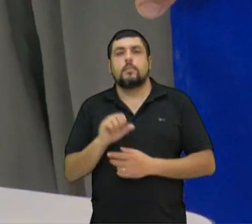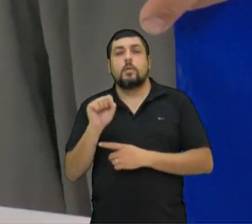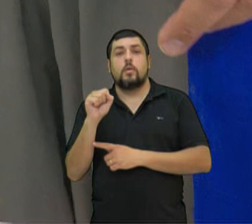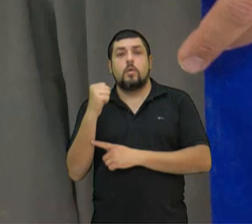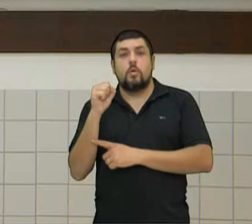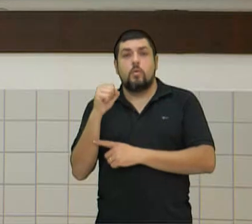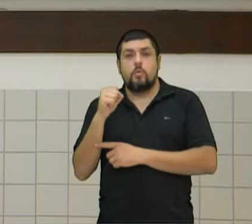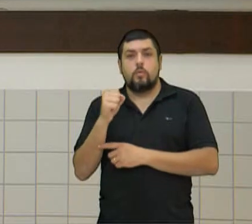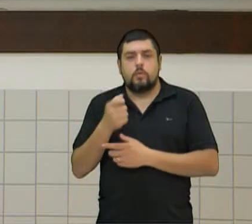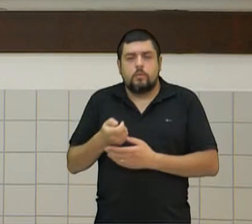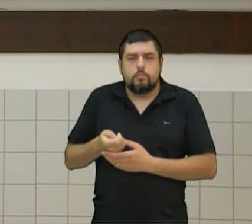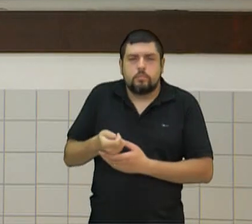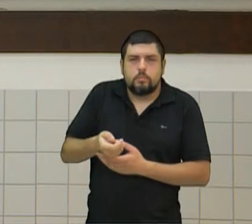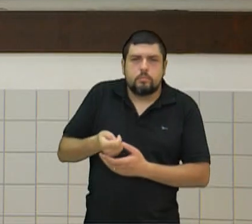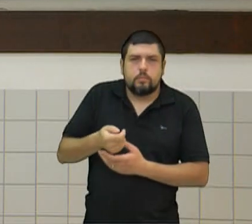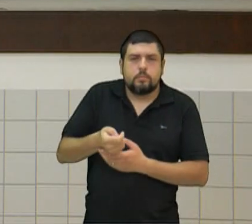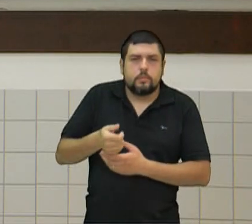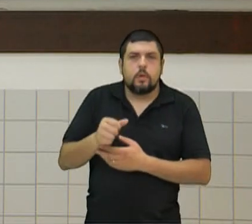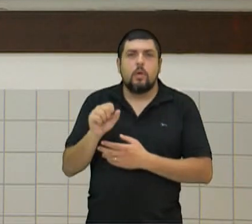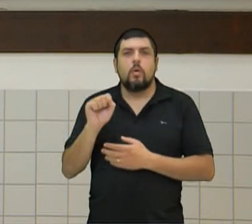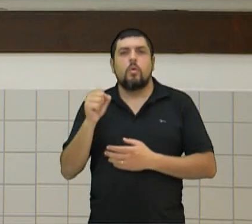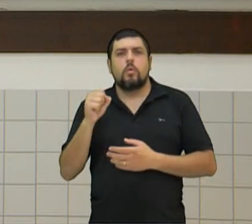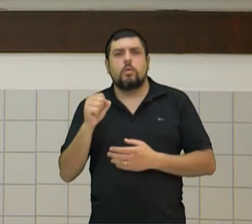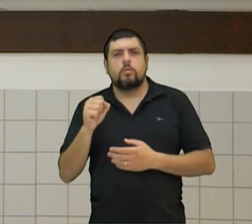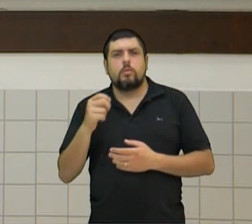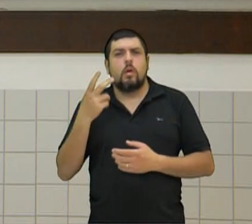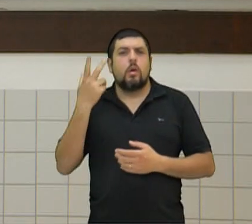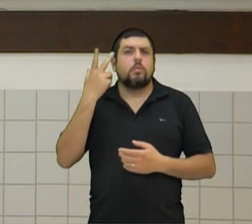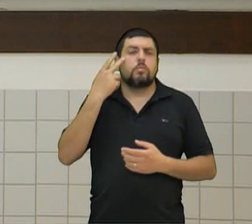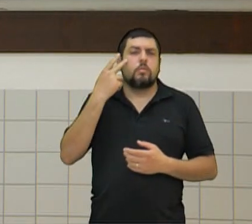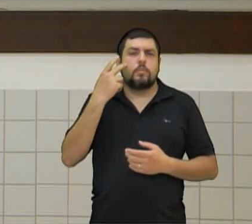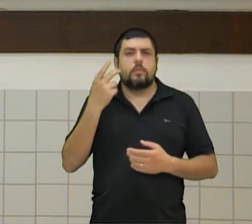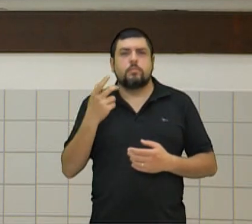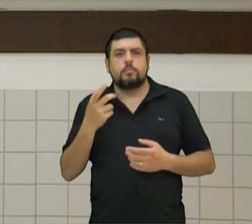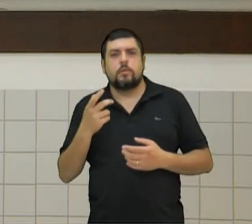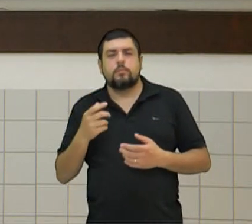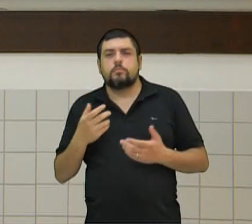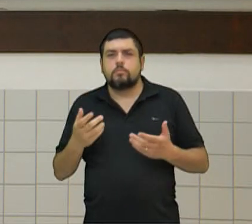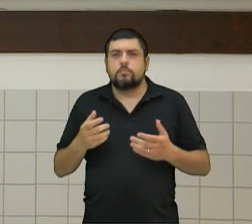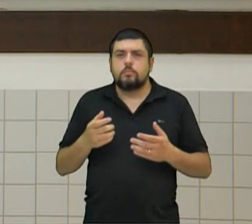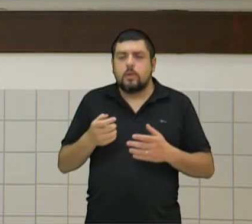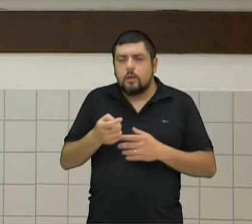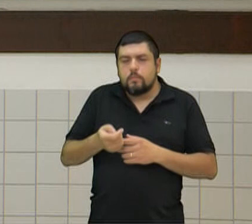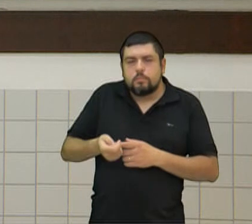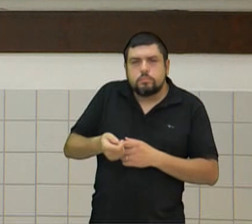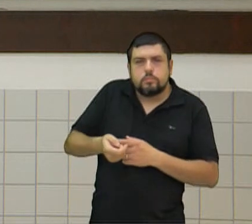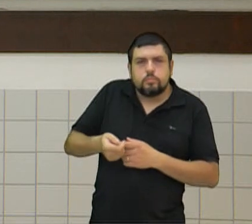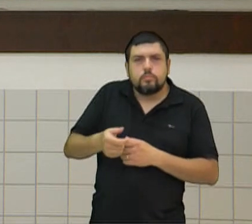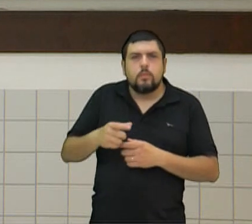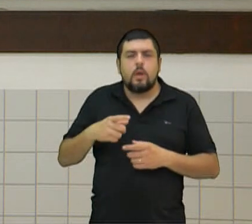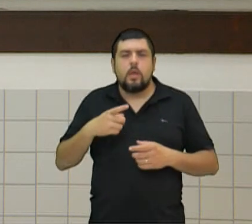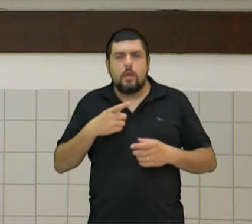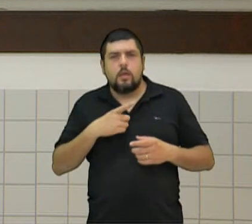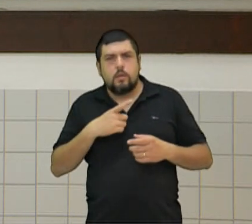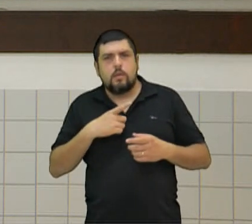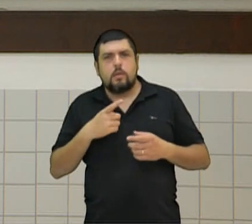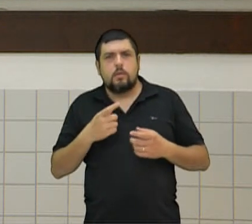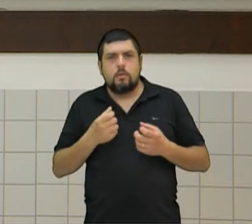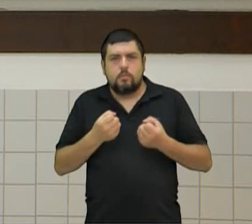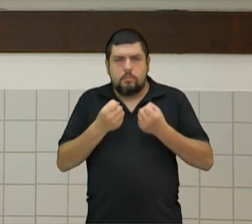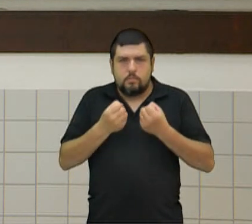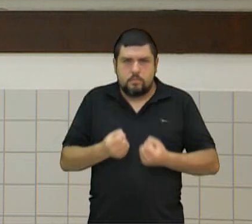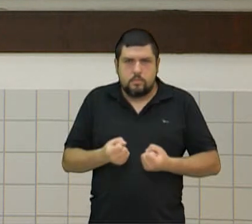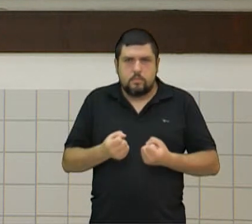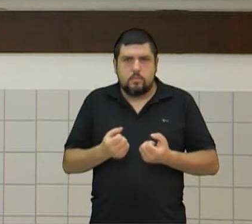8 bolas de gude, certo? São bolinhas de gude comum, eu estou dizendo bola de gude porque ela é um padrãozinho, certo? Tem um padrão praticamente de